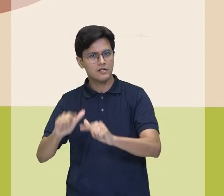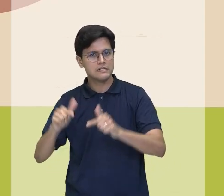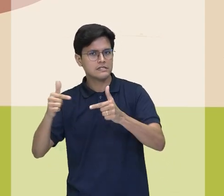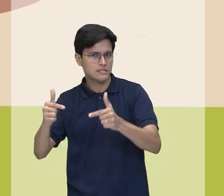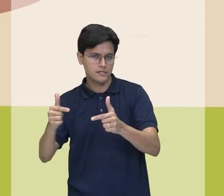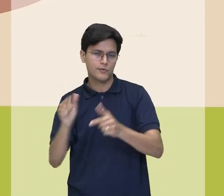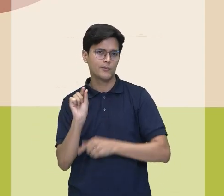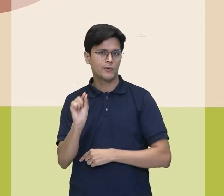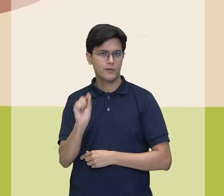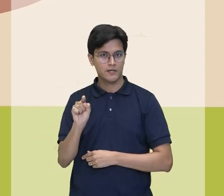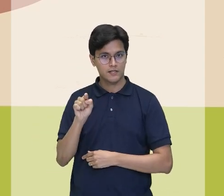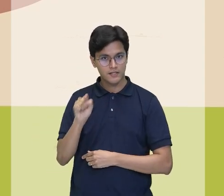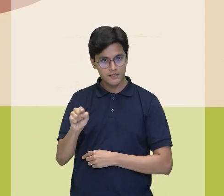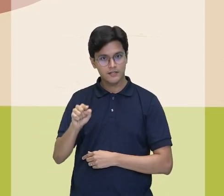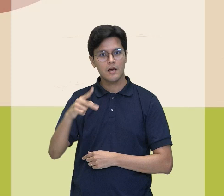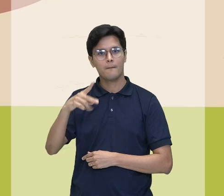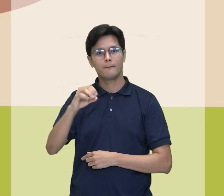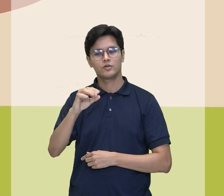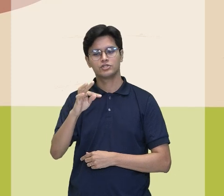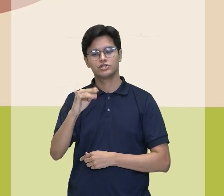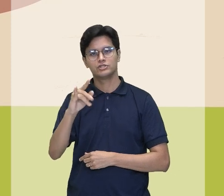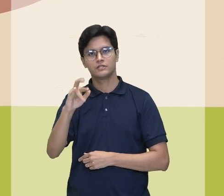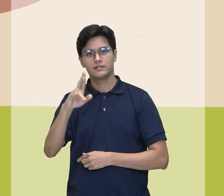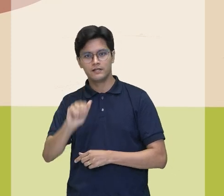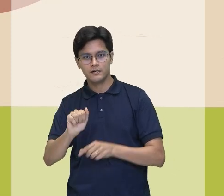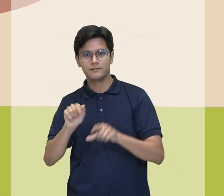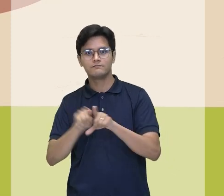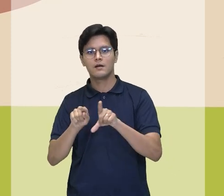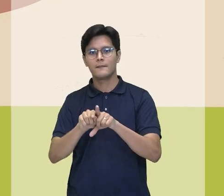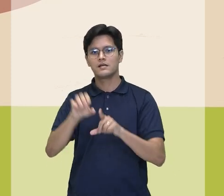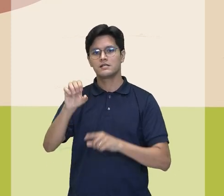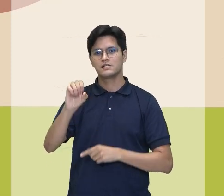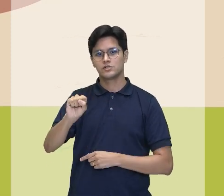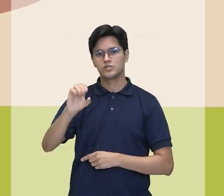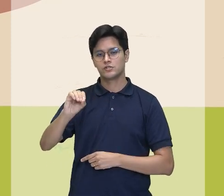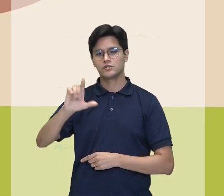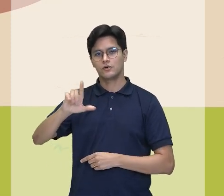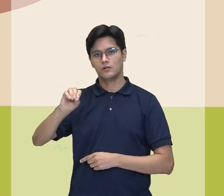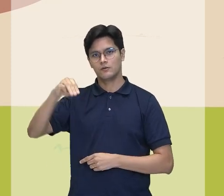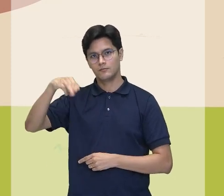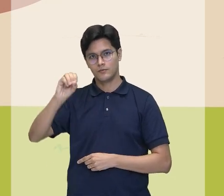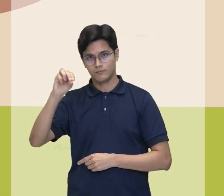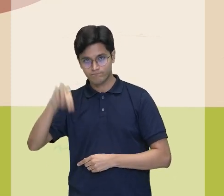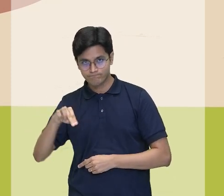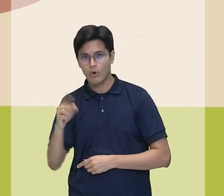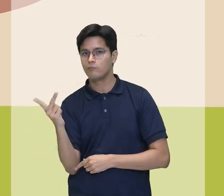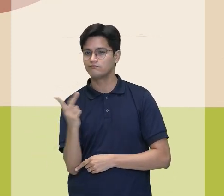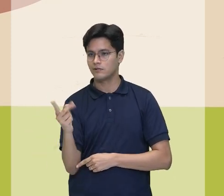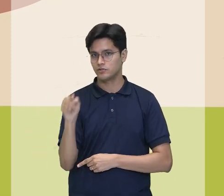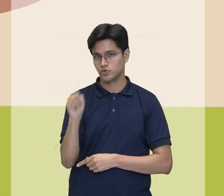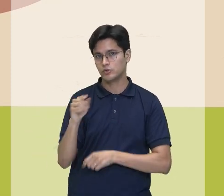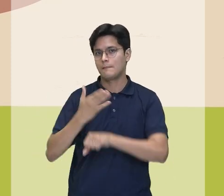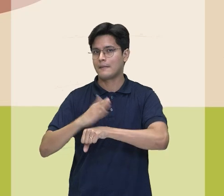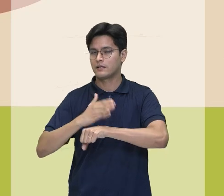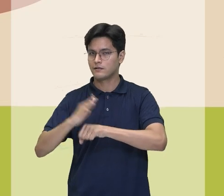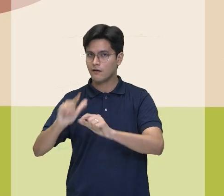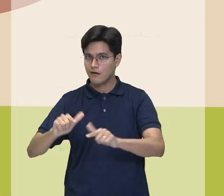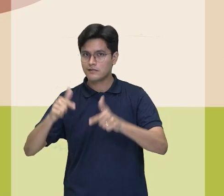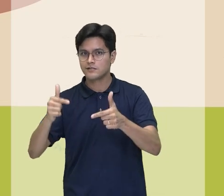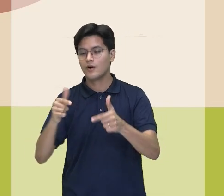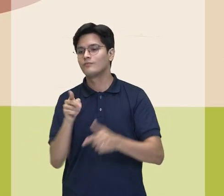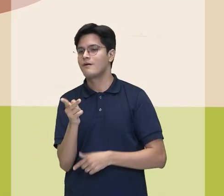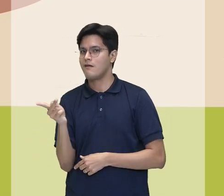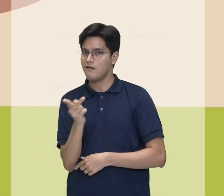que gostam de quem? Da Victoria. Like her. Solomon called her. O Solomon